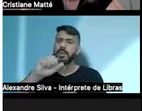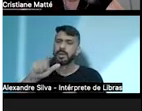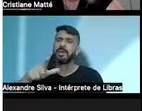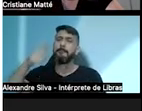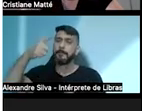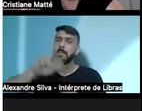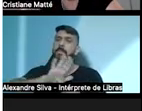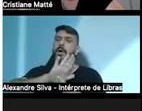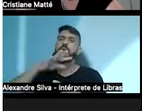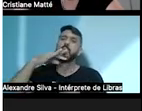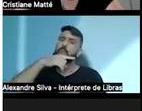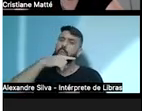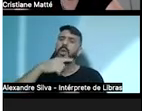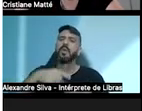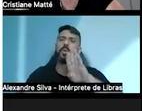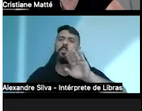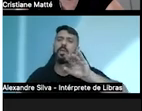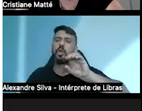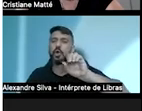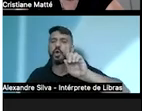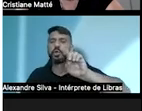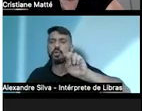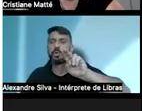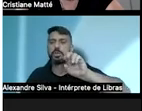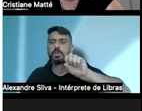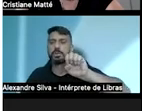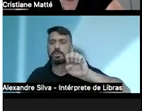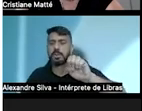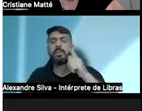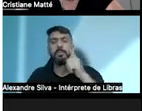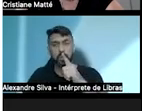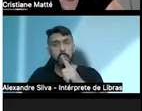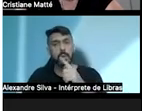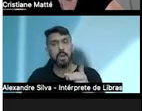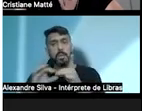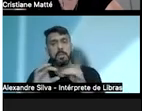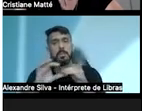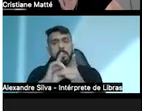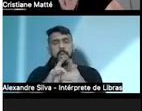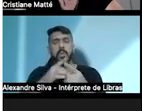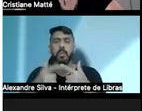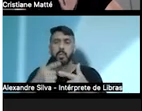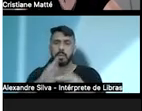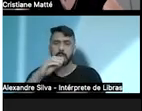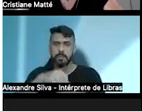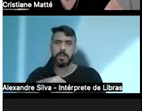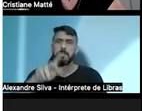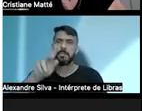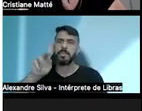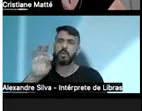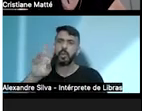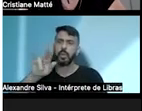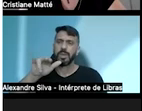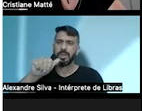um indício de que aquela biogênese mitocondrial ela está acontecendo e um dos mecanismos pode estar relacionado à ativação da sirtuína 3.